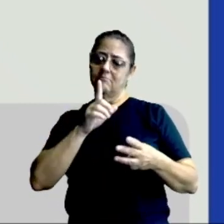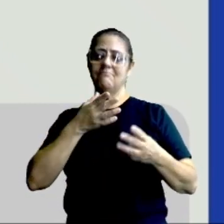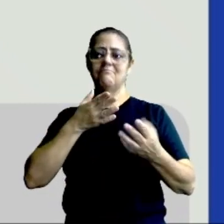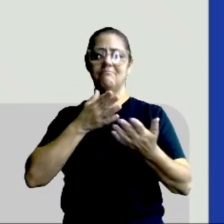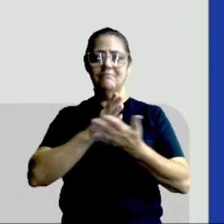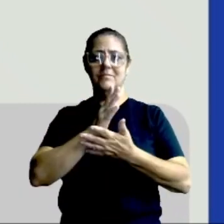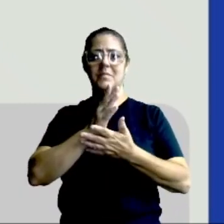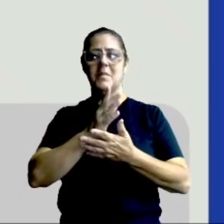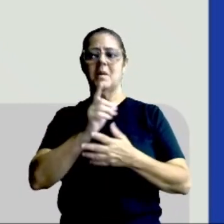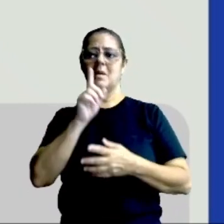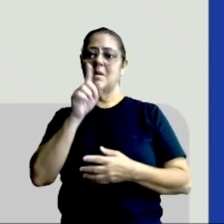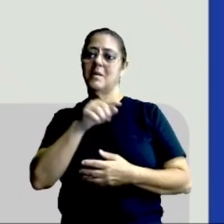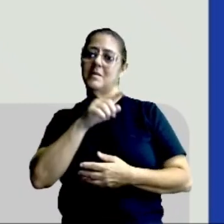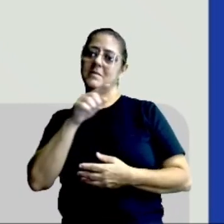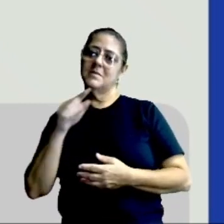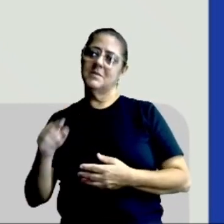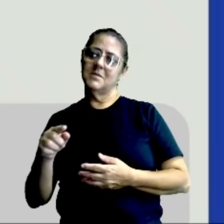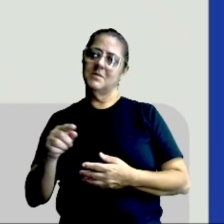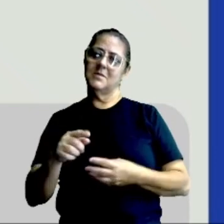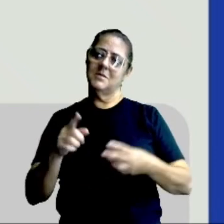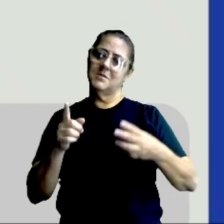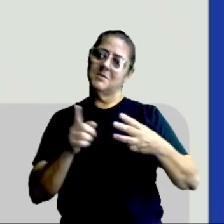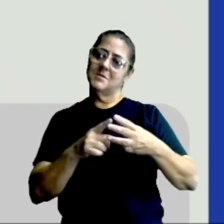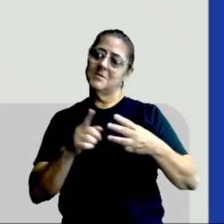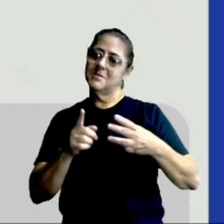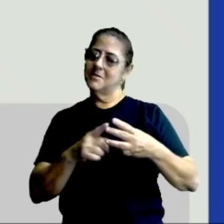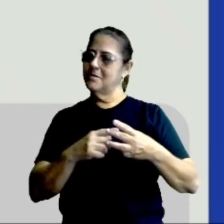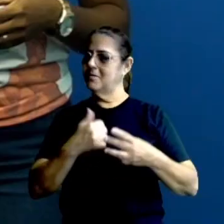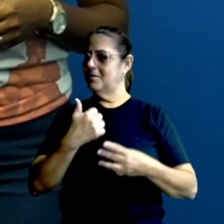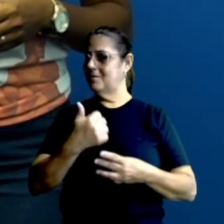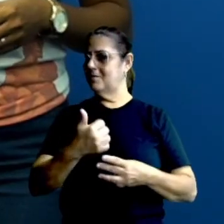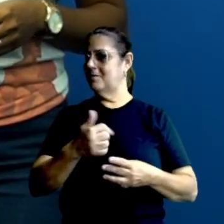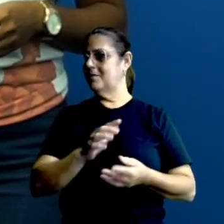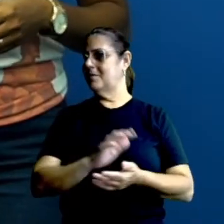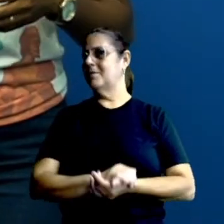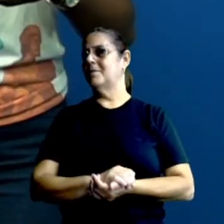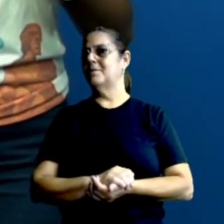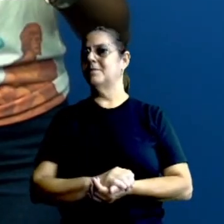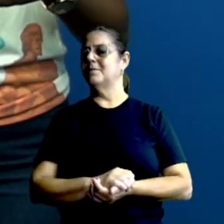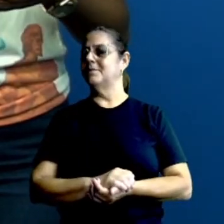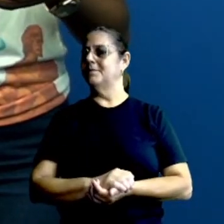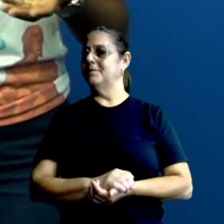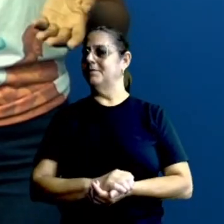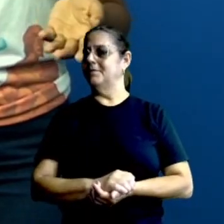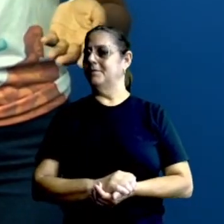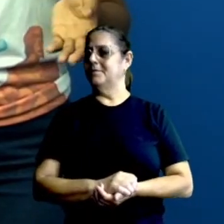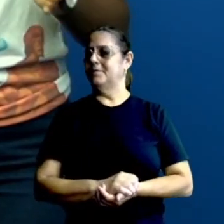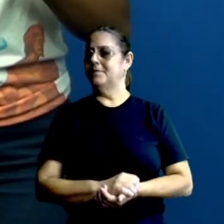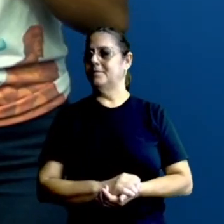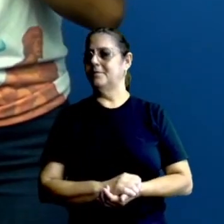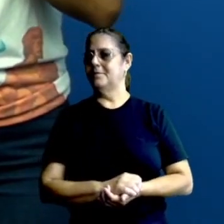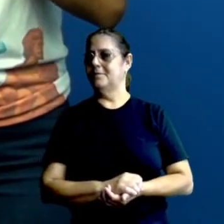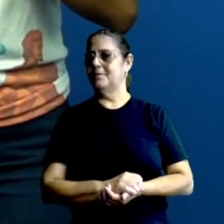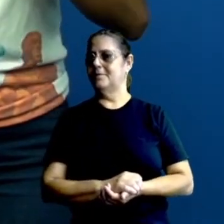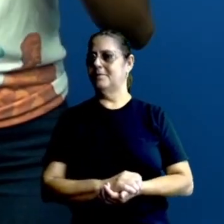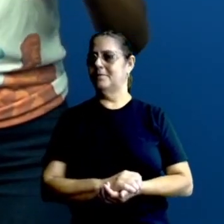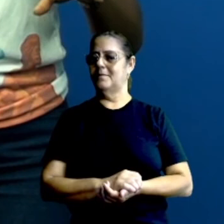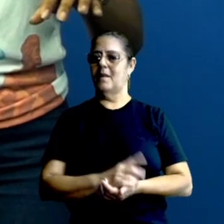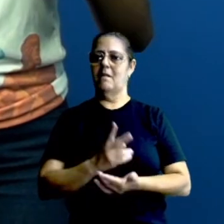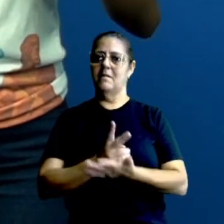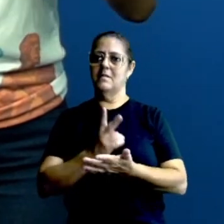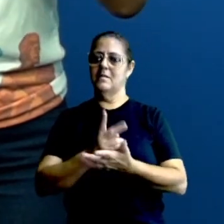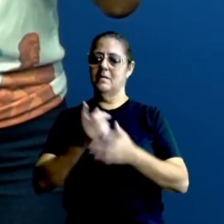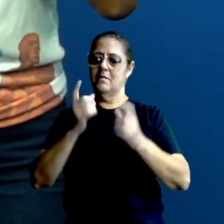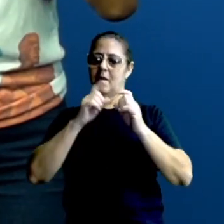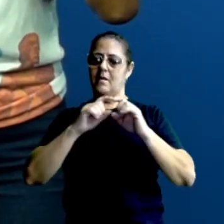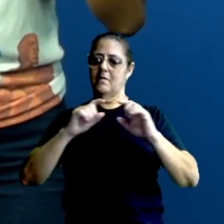descobrir em inglês. Então, se for, por exemplo, quadro, how do you say quadro em inglês? Usa sempre essa